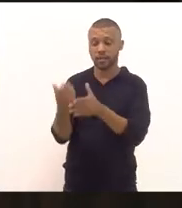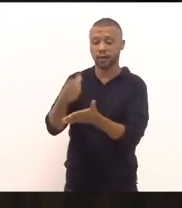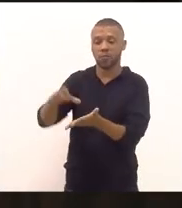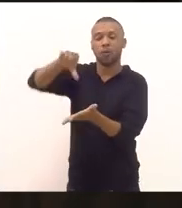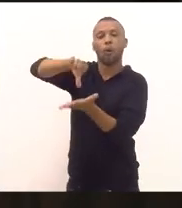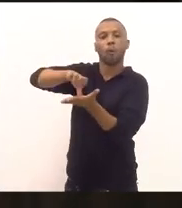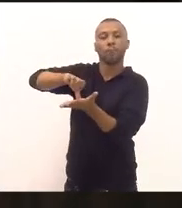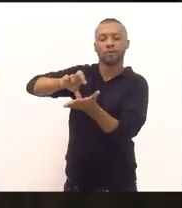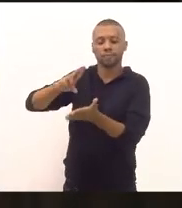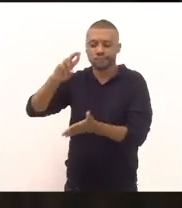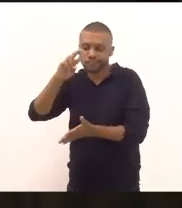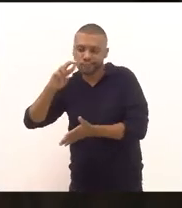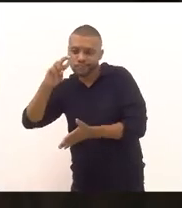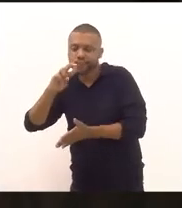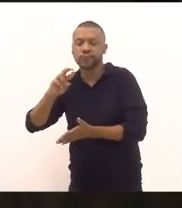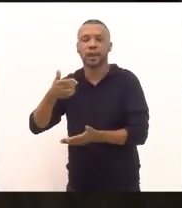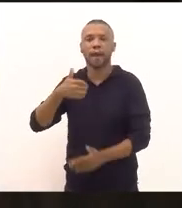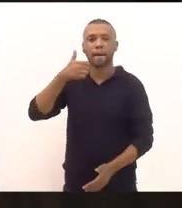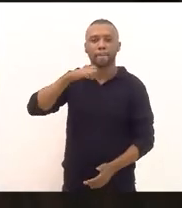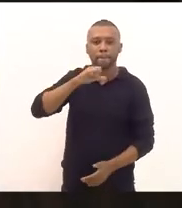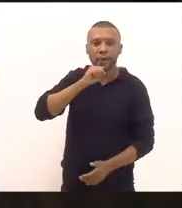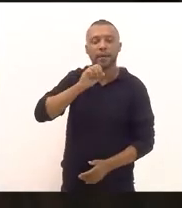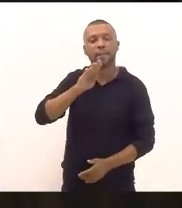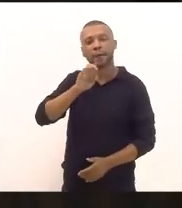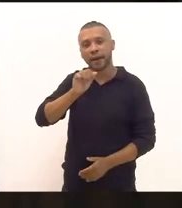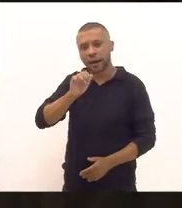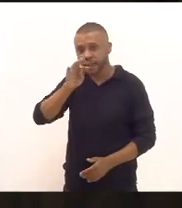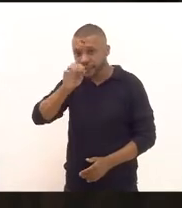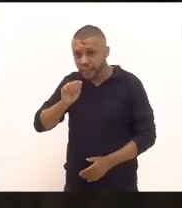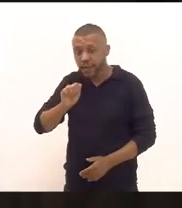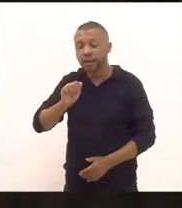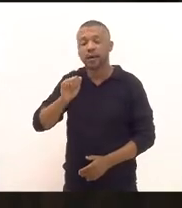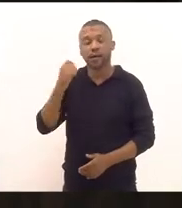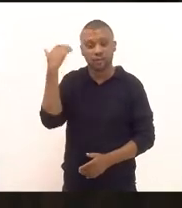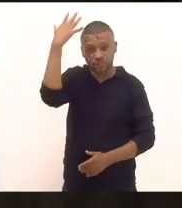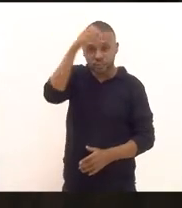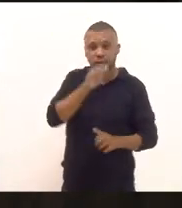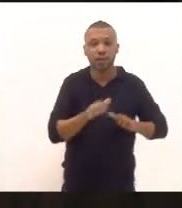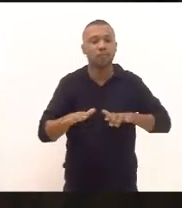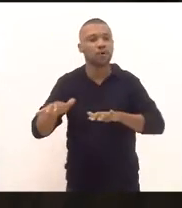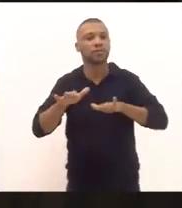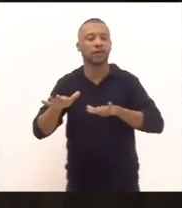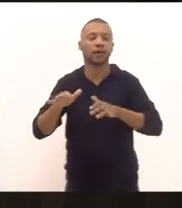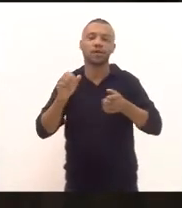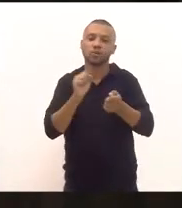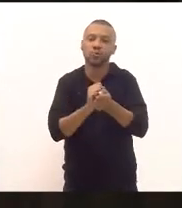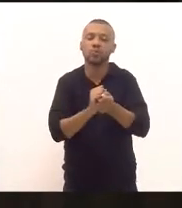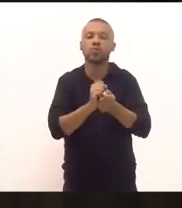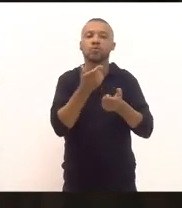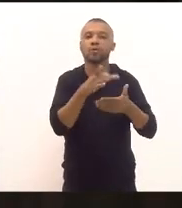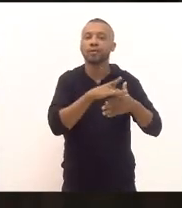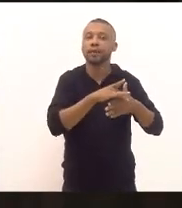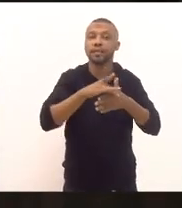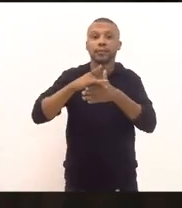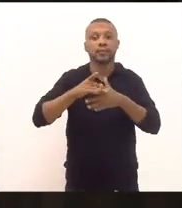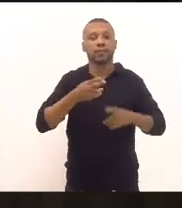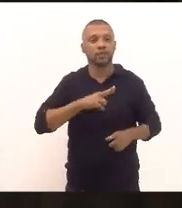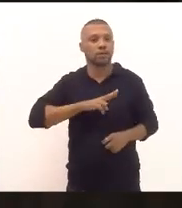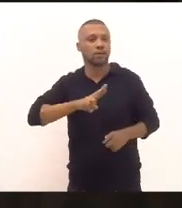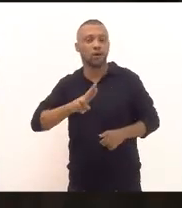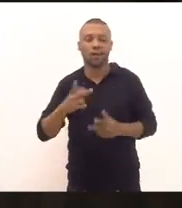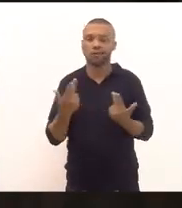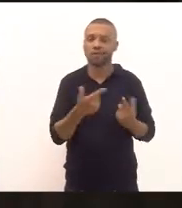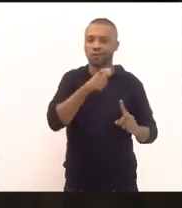de Iemanjá e agora o que a gente está fazendo junto com pai Adailton e com outras pessoas e outras lideranças religiosas